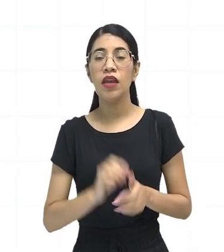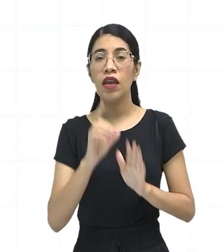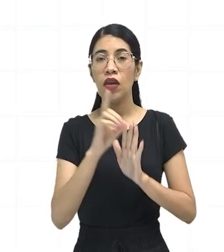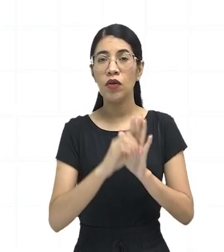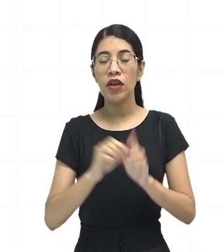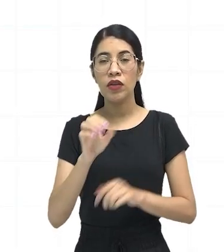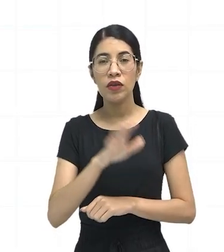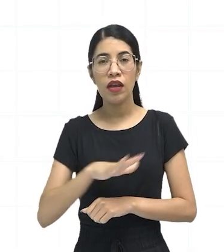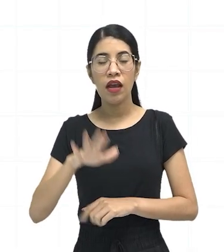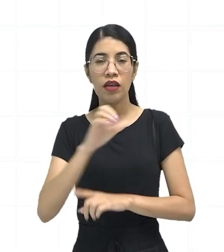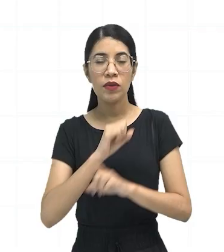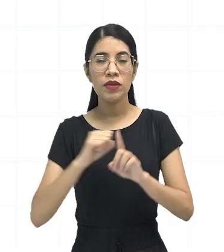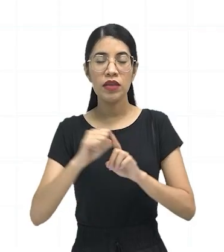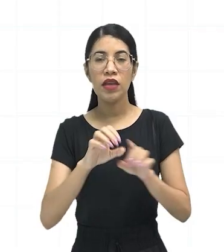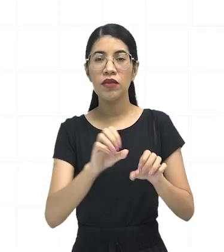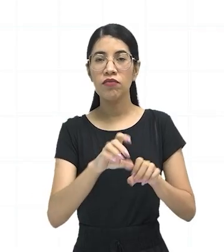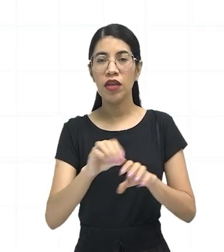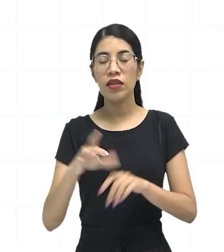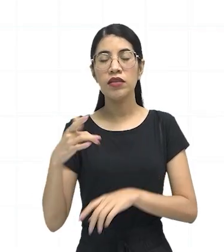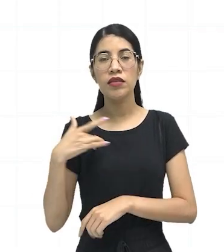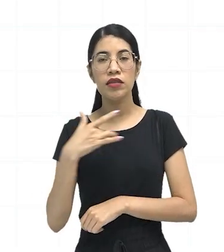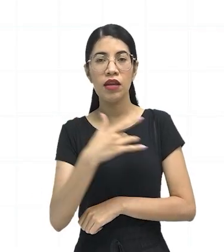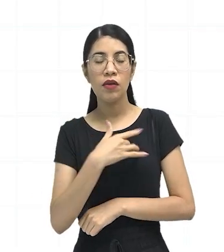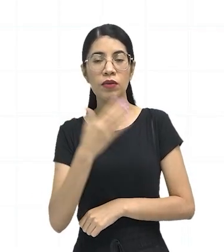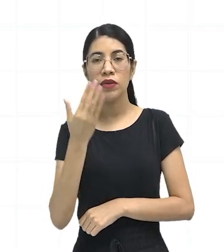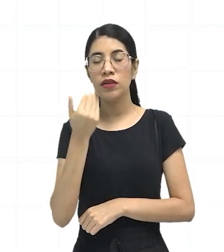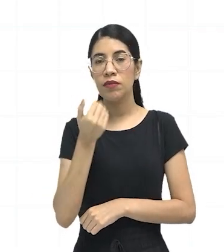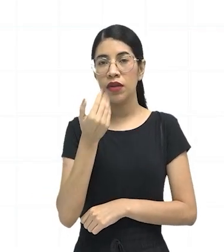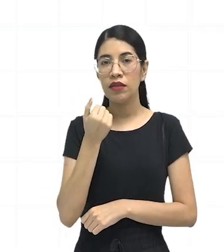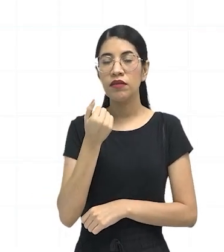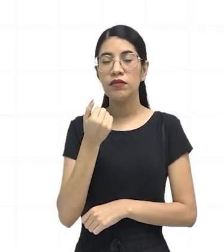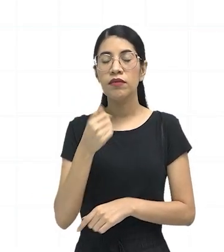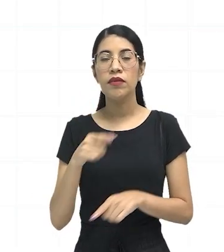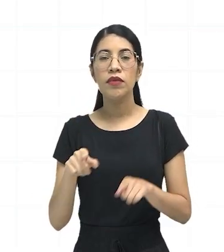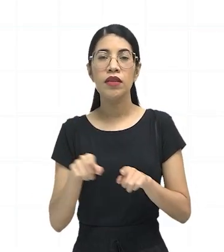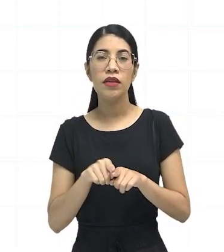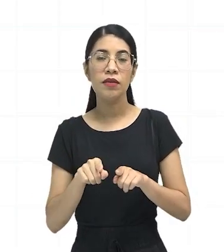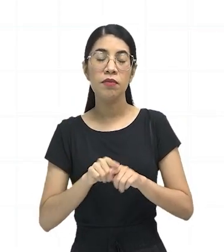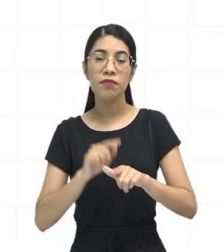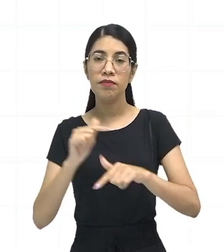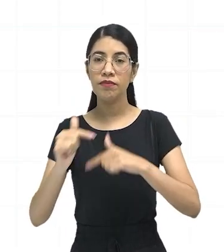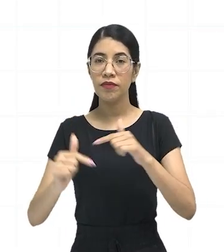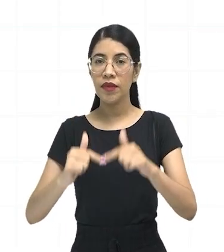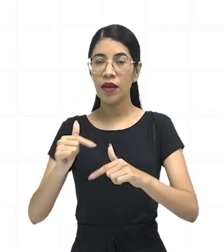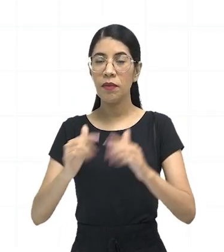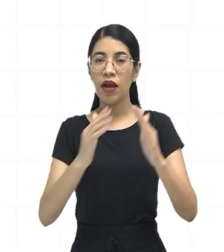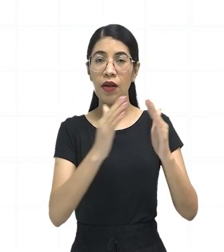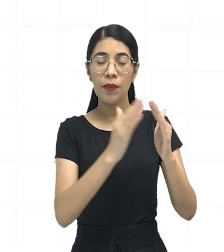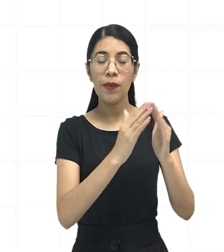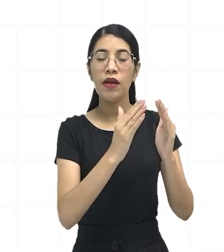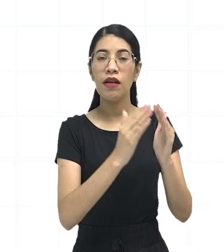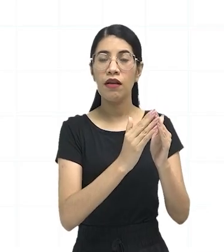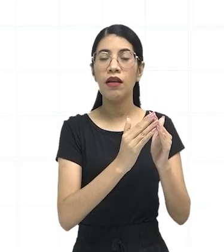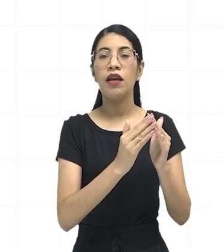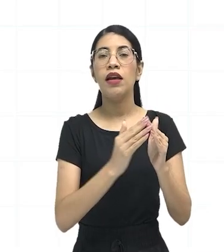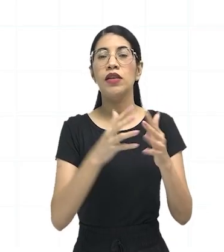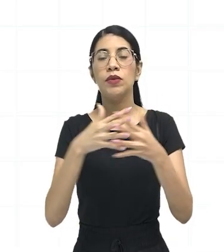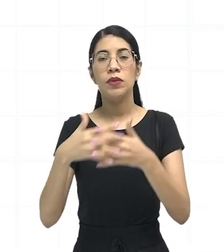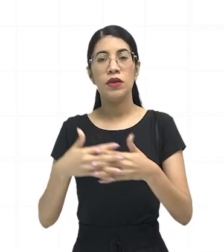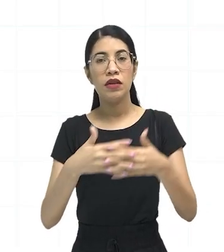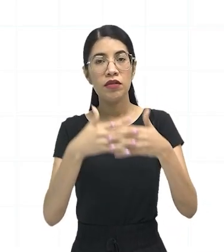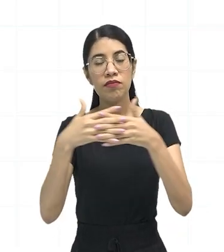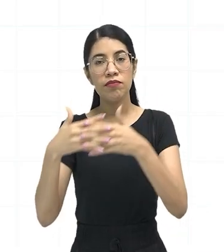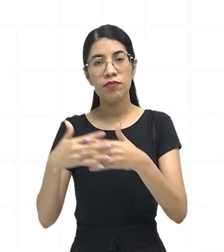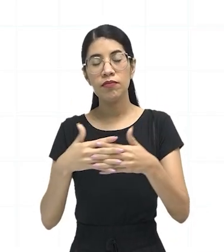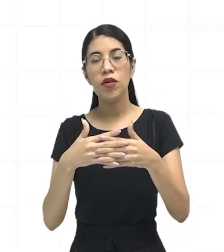direitos sociais, a educação, a saúde, a alimentação, o trabalho, a moradia, o